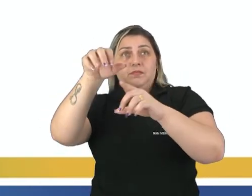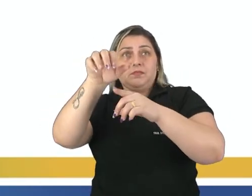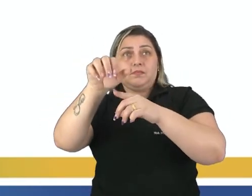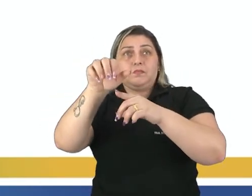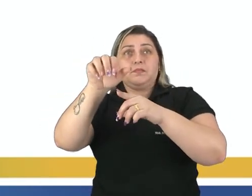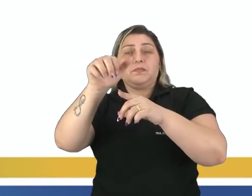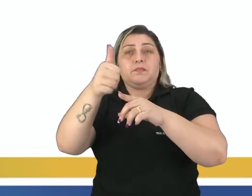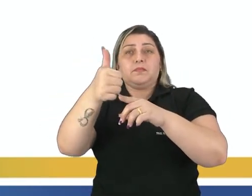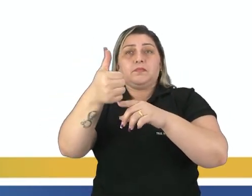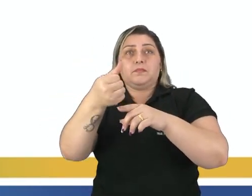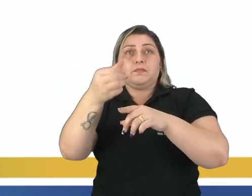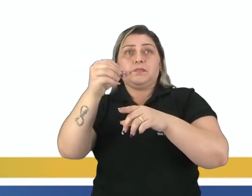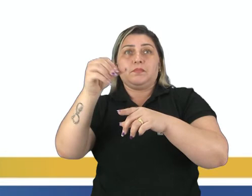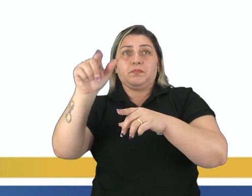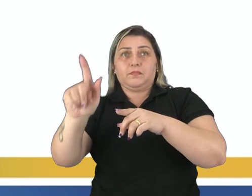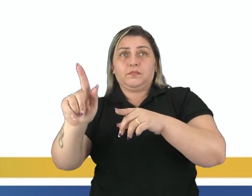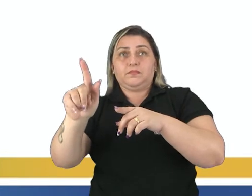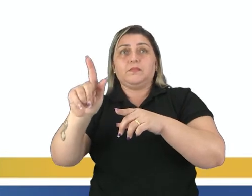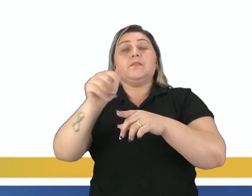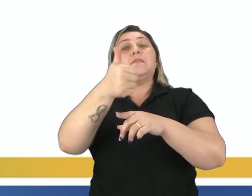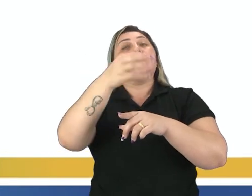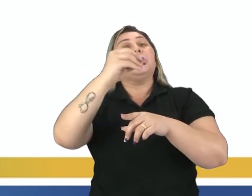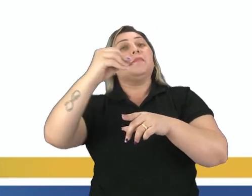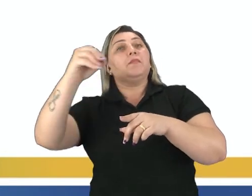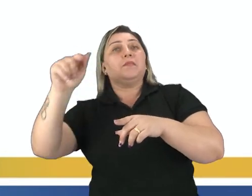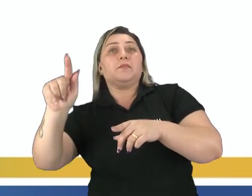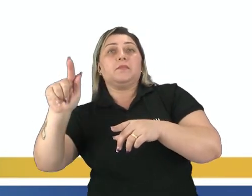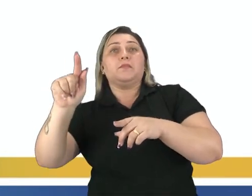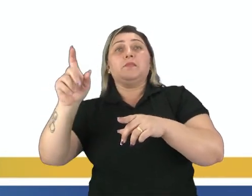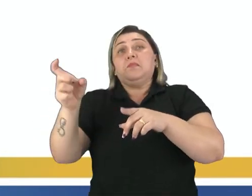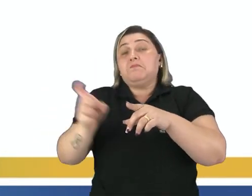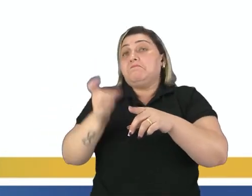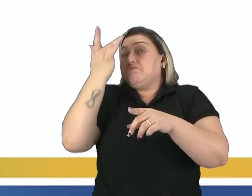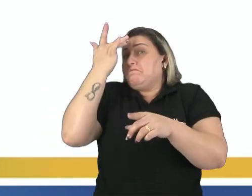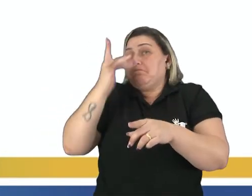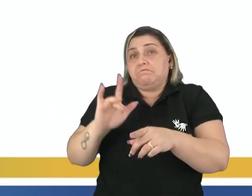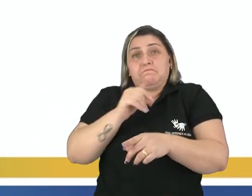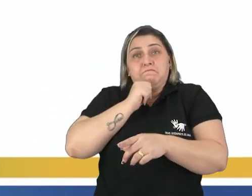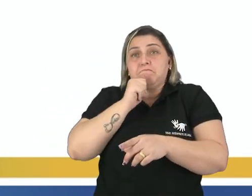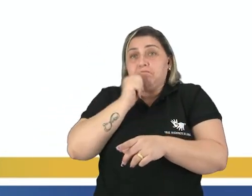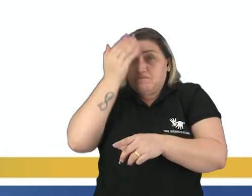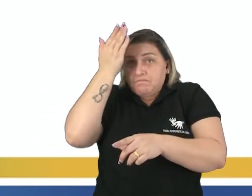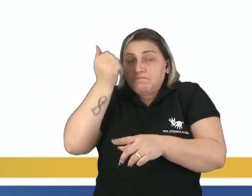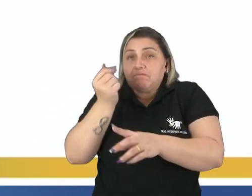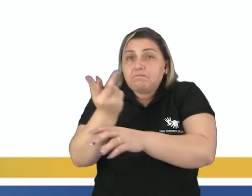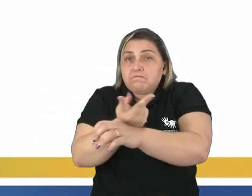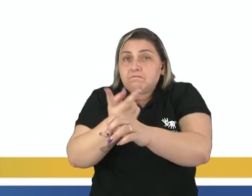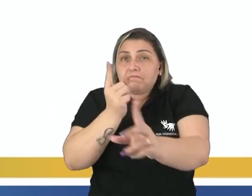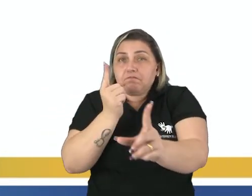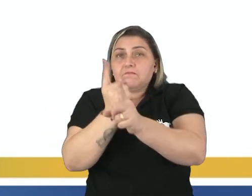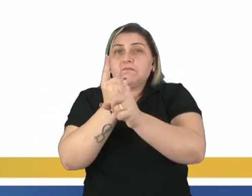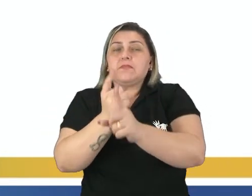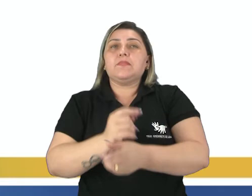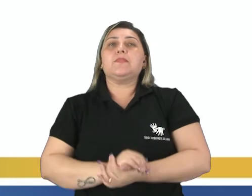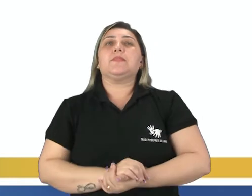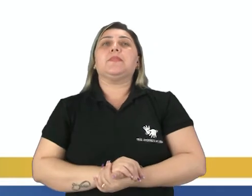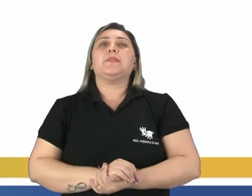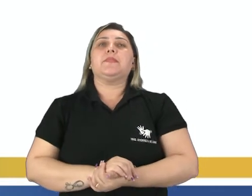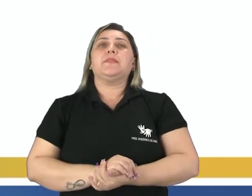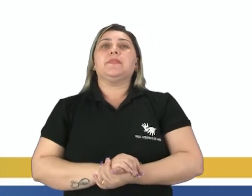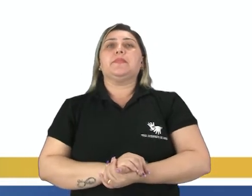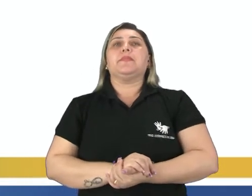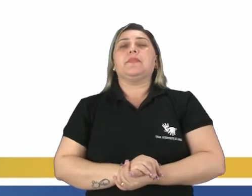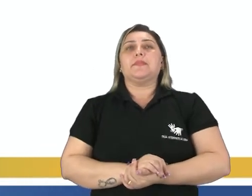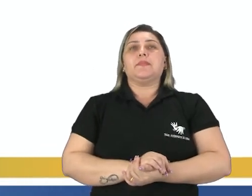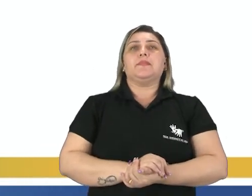ângulo medindo 60 graus, um ângulo medindo 100 graus e um terceiro ângulo medindo x, né? Seria a nossa